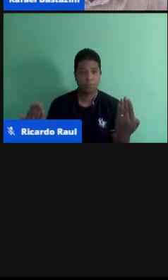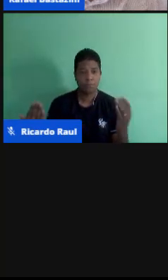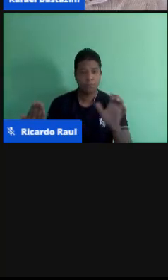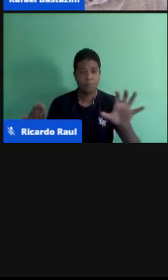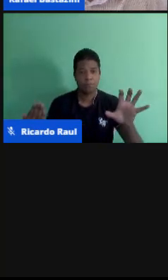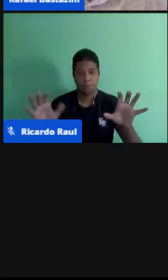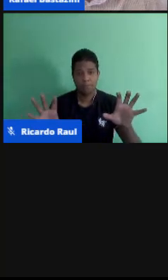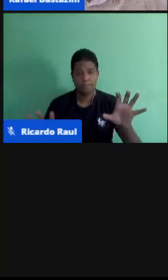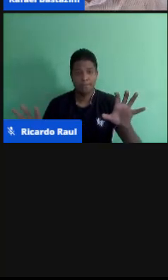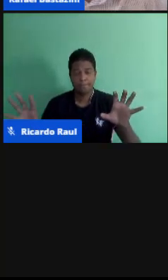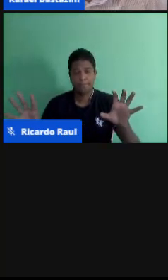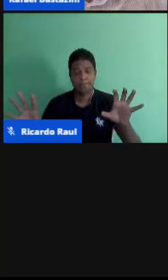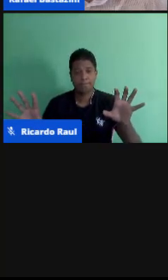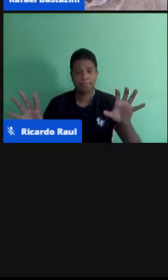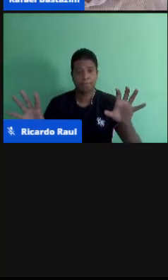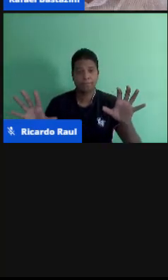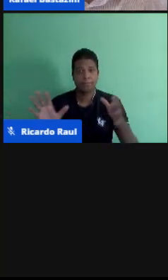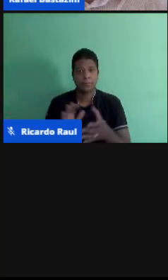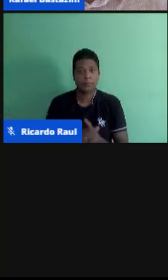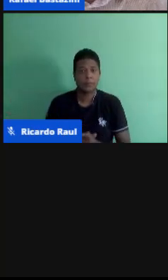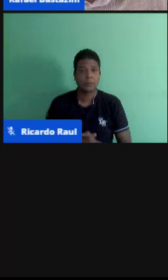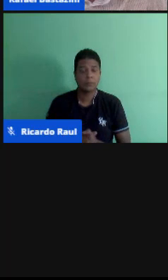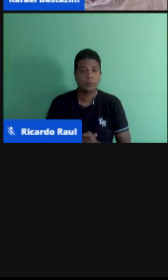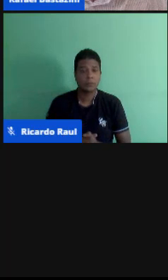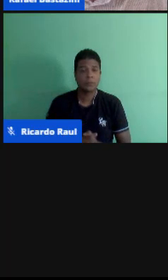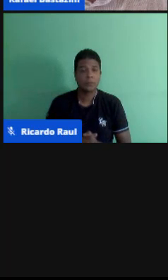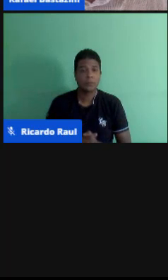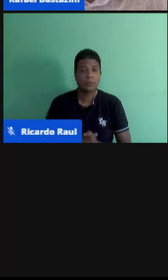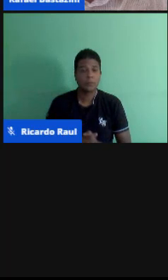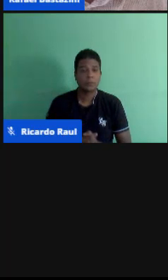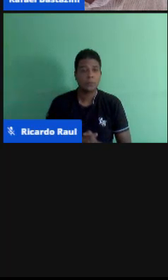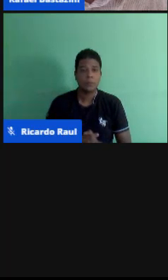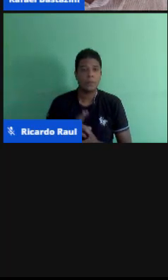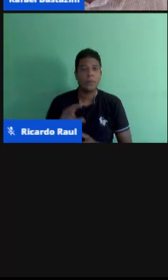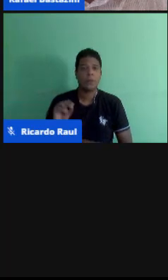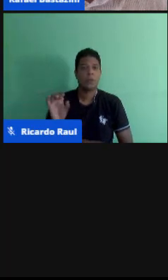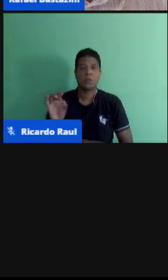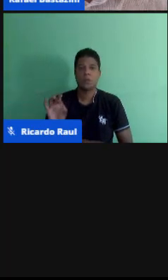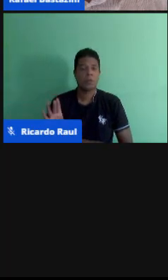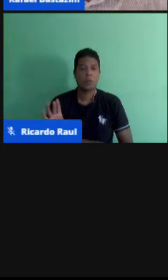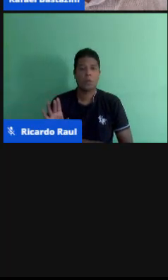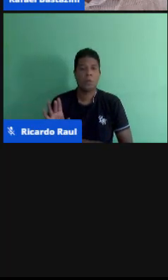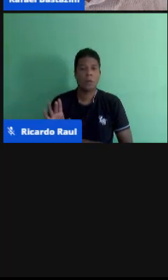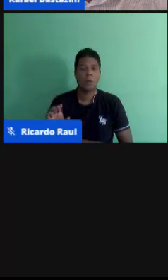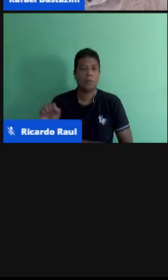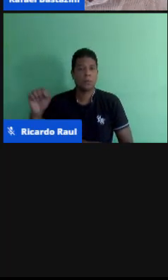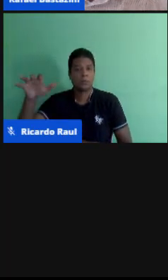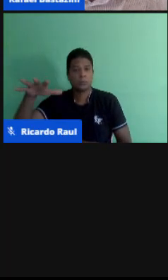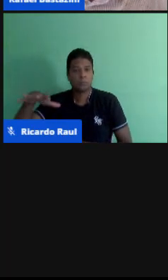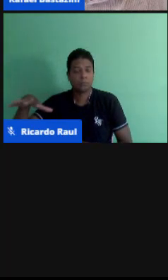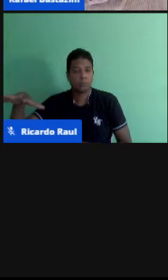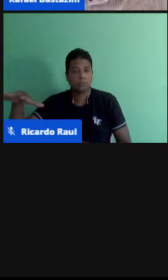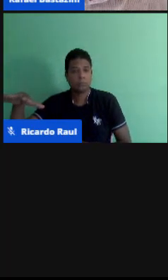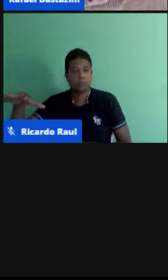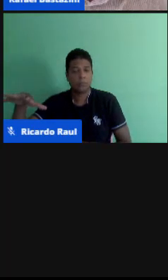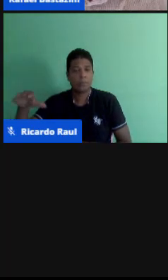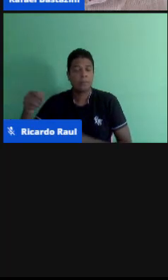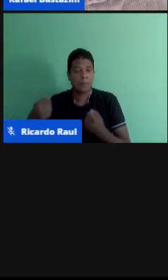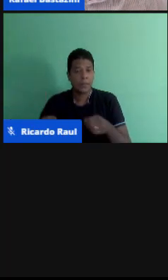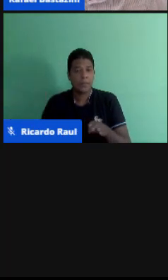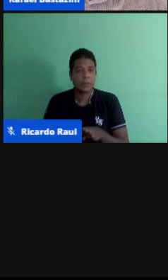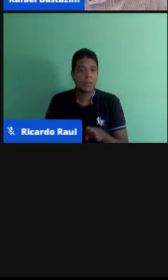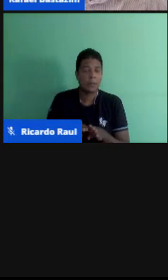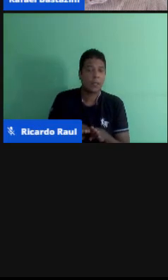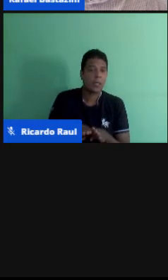da paisagem, levando em consideração, sobretudo, não somente as formas espaciais, mas as práticas